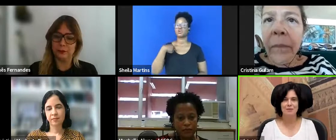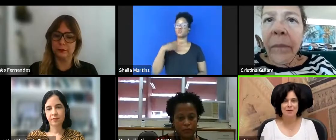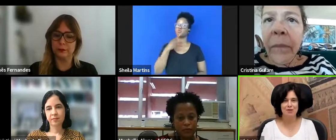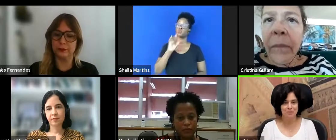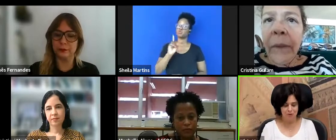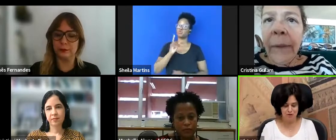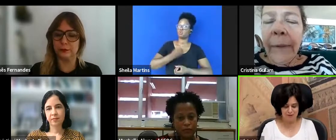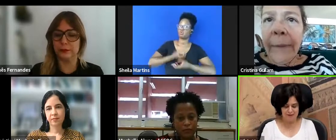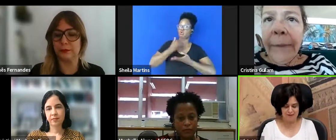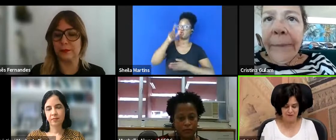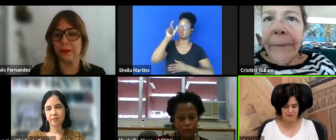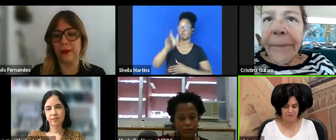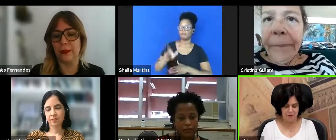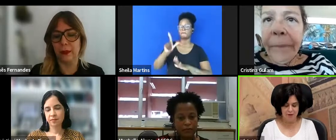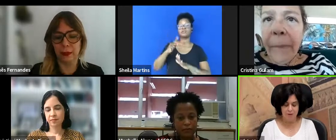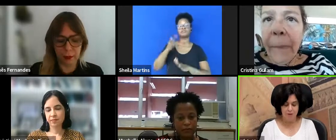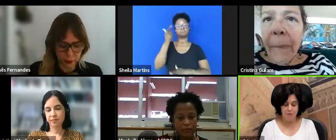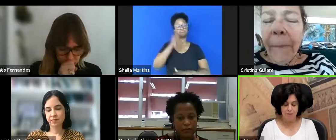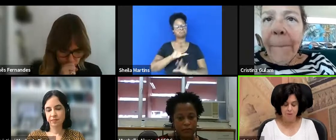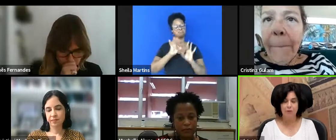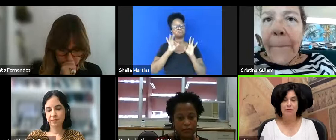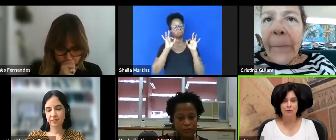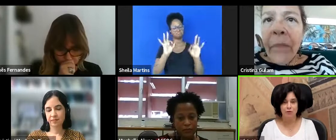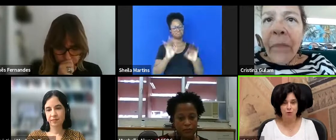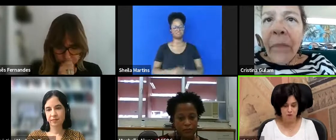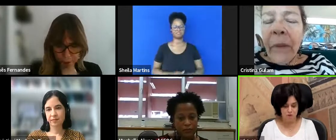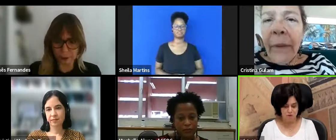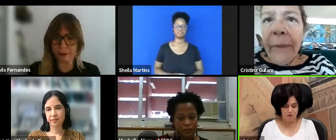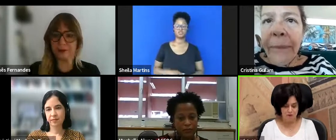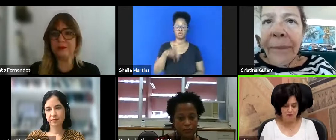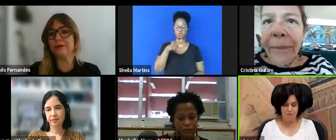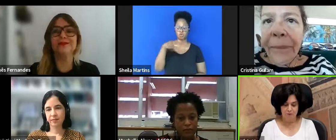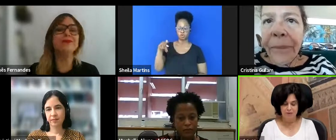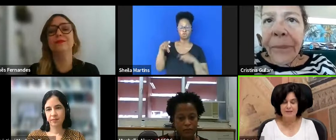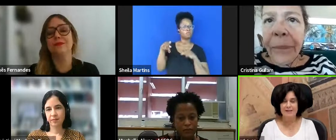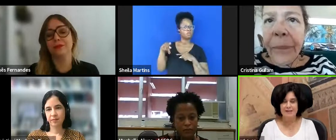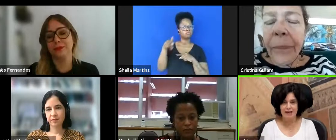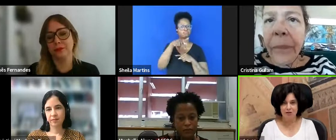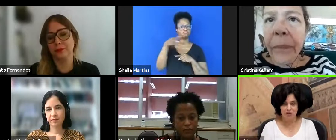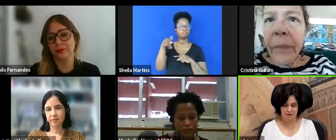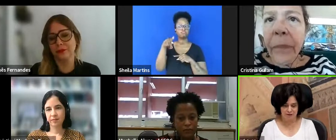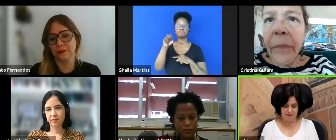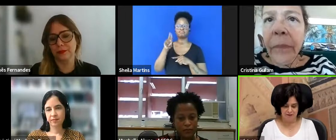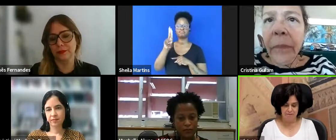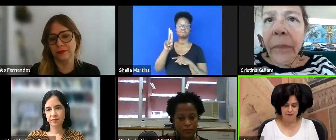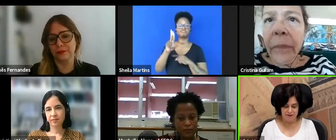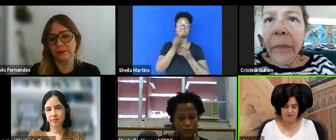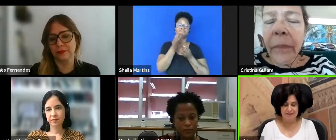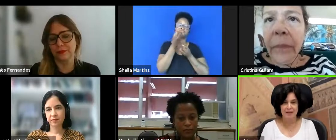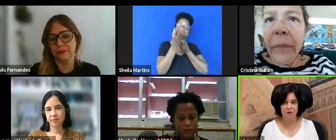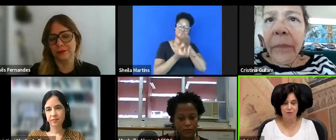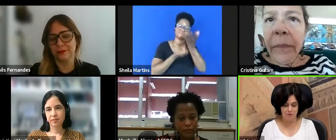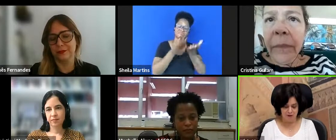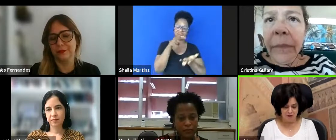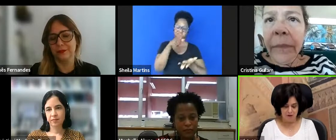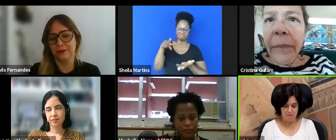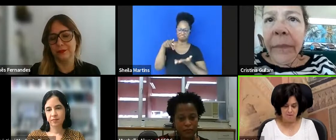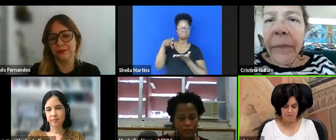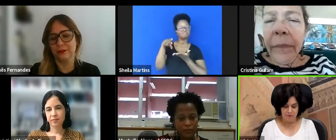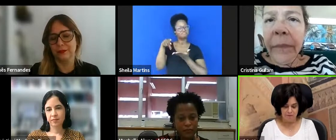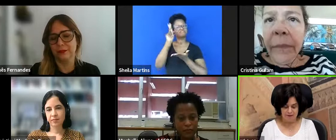poeta, mas eu achei muito expressivo. Professor, professaste, profissão,